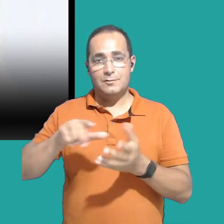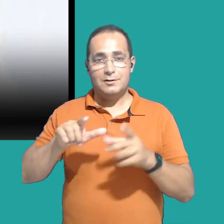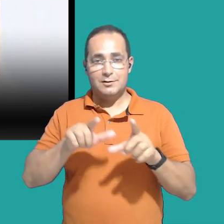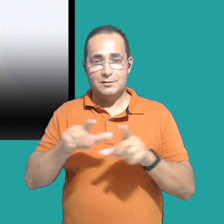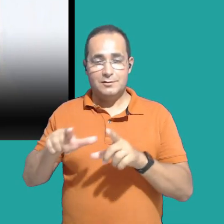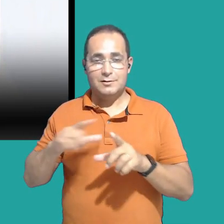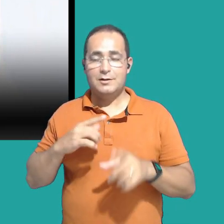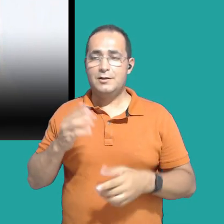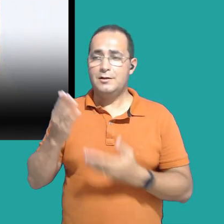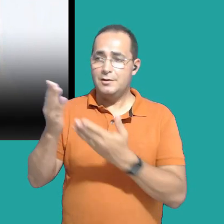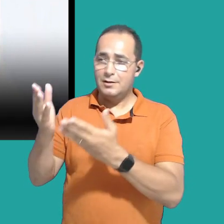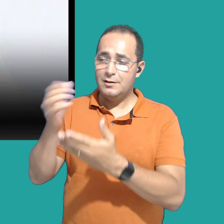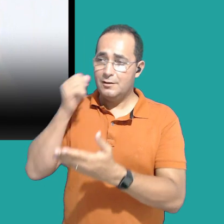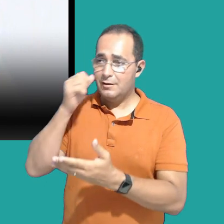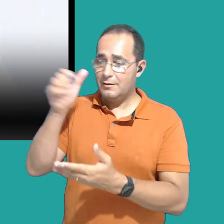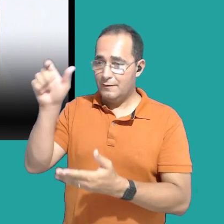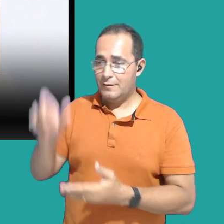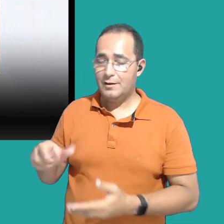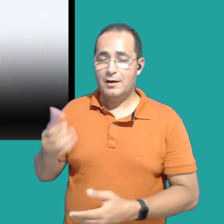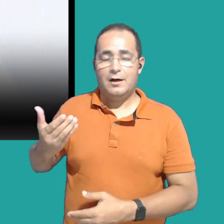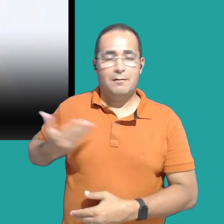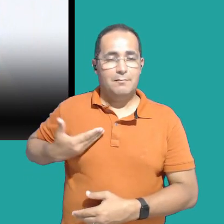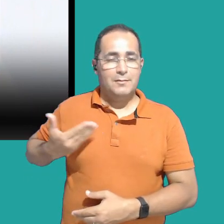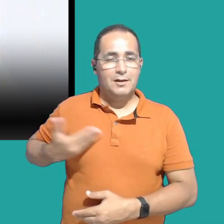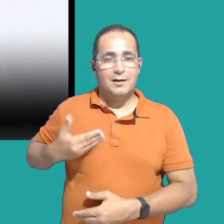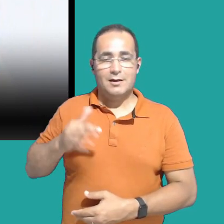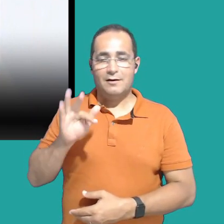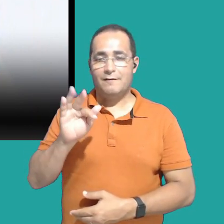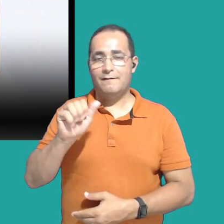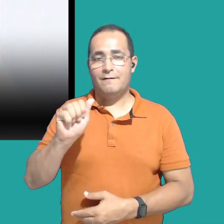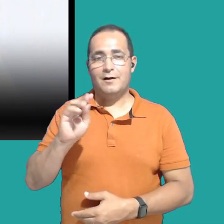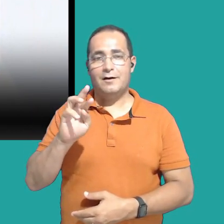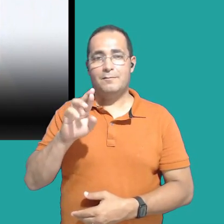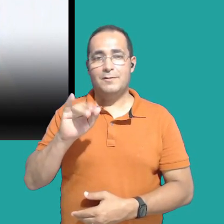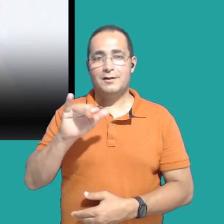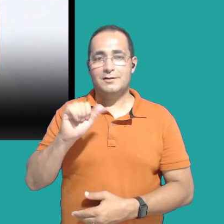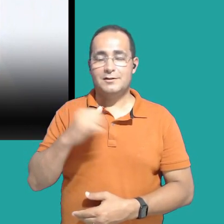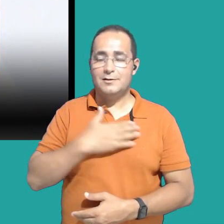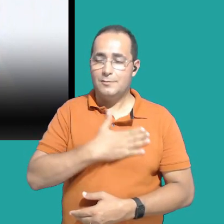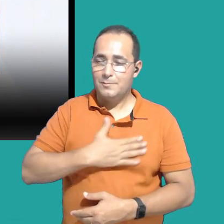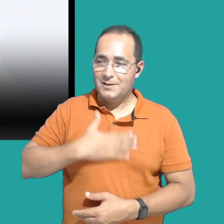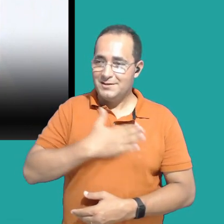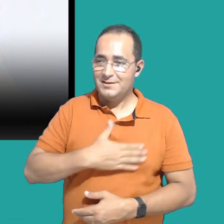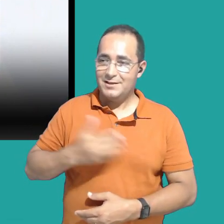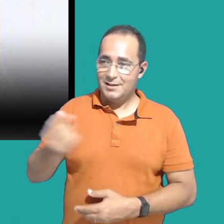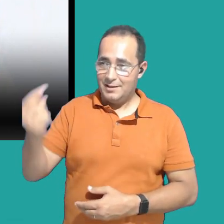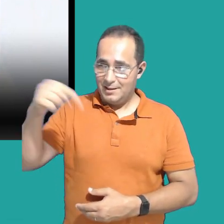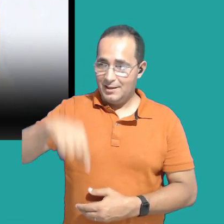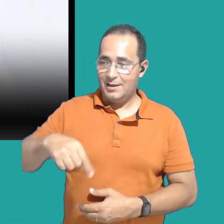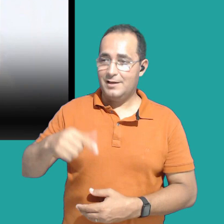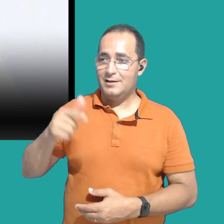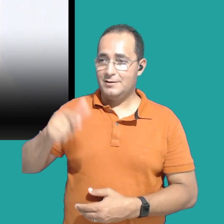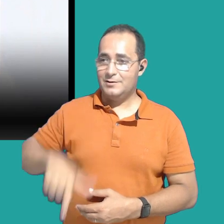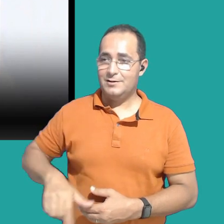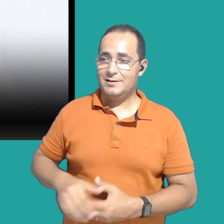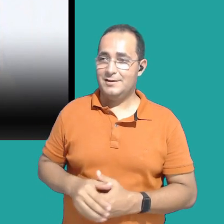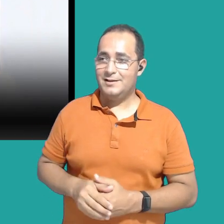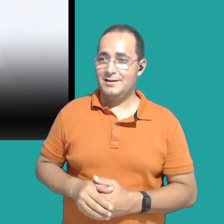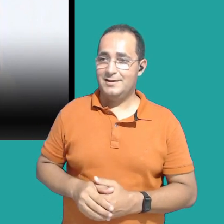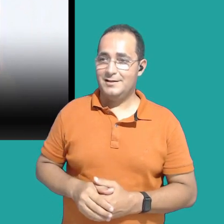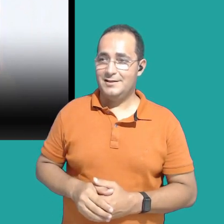quadrinhos. E Fabrícia, é um prazer recebê-la, uma amiga. Eu tenho um prazer muito